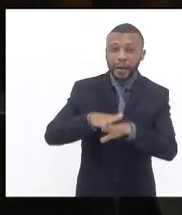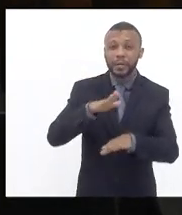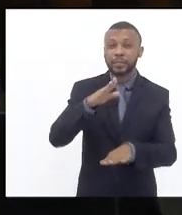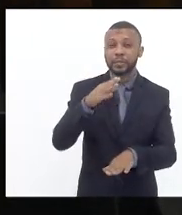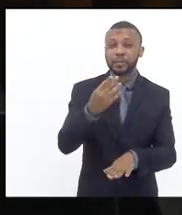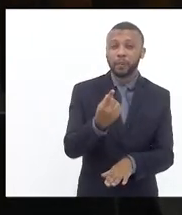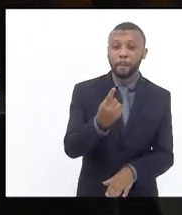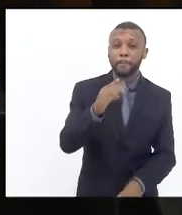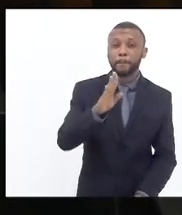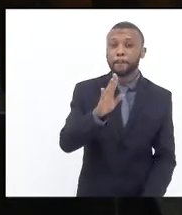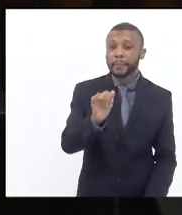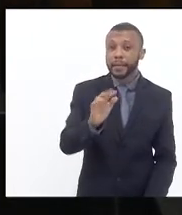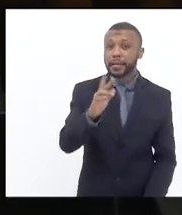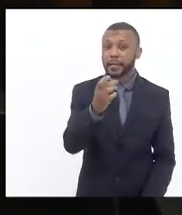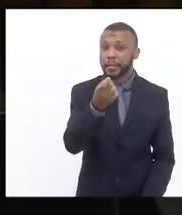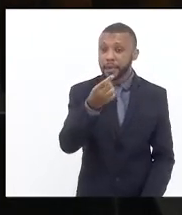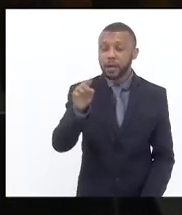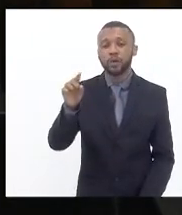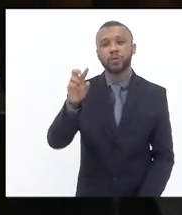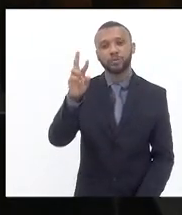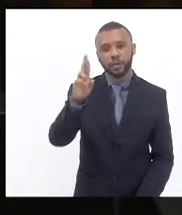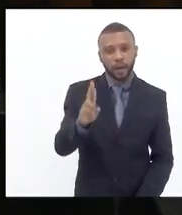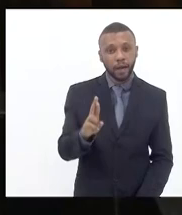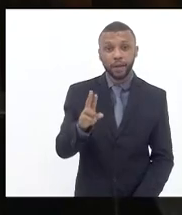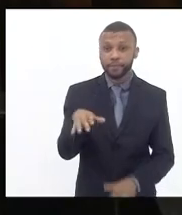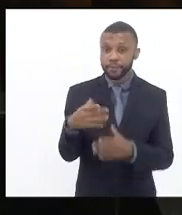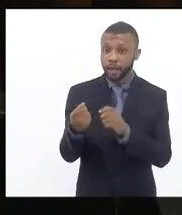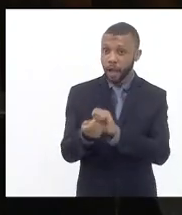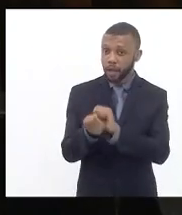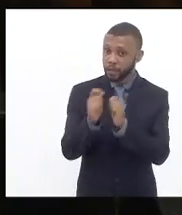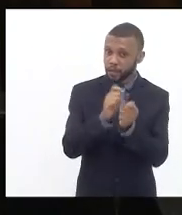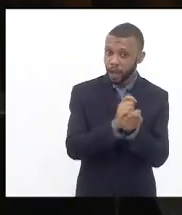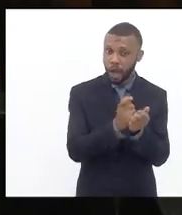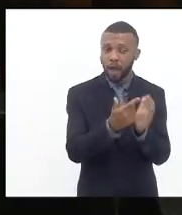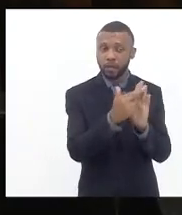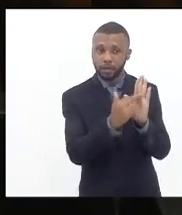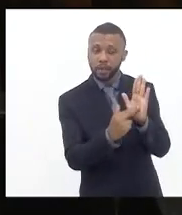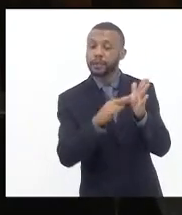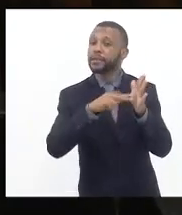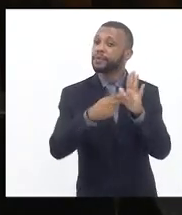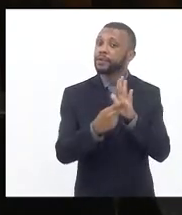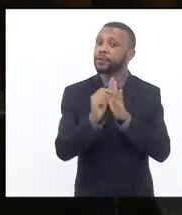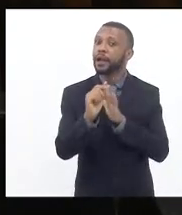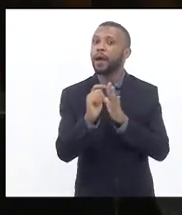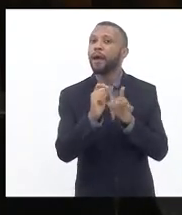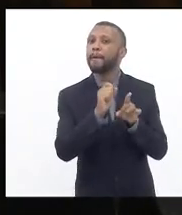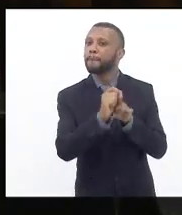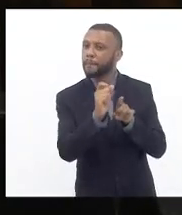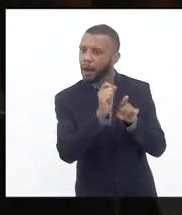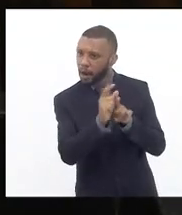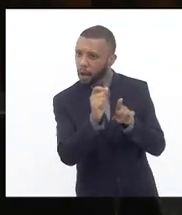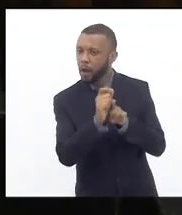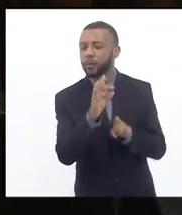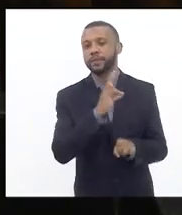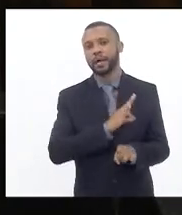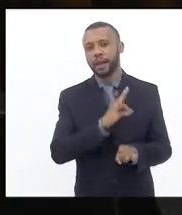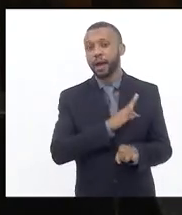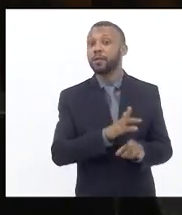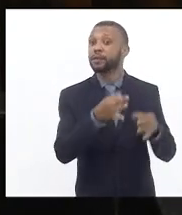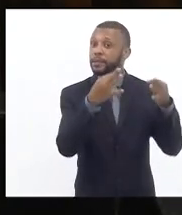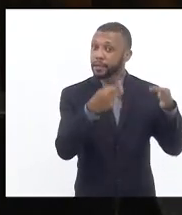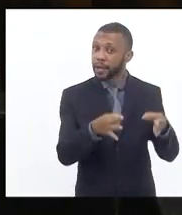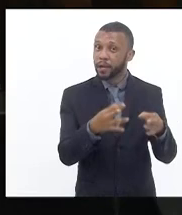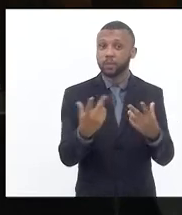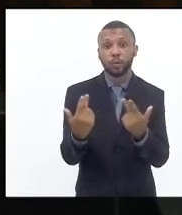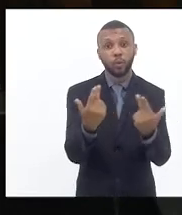de reais a aderir ao regime significa pagar salário dos Servidores em dia como Governador Cláudio Castro tá